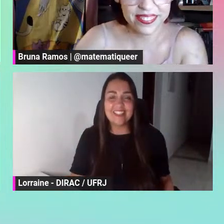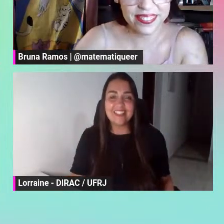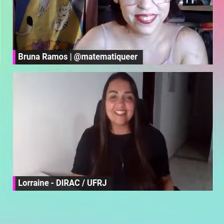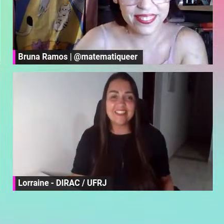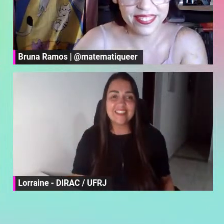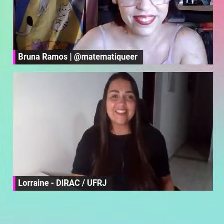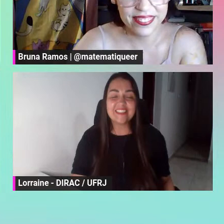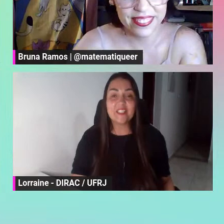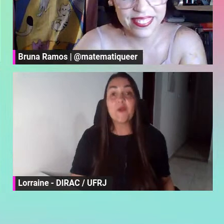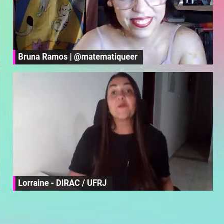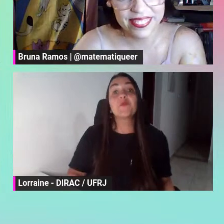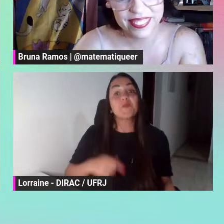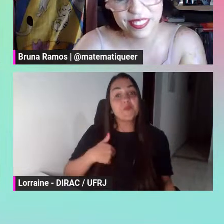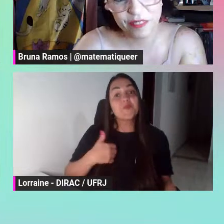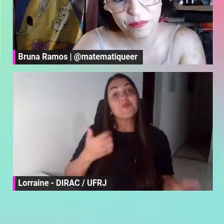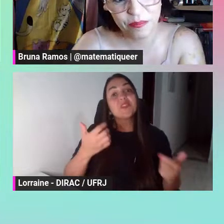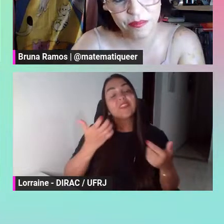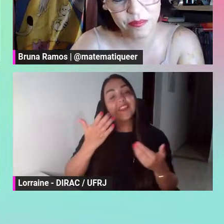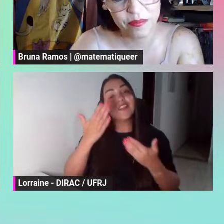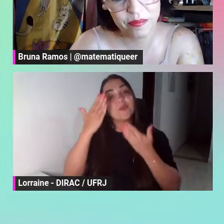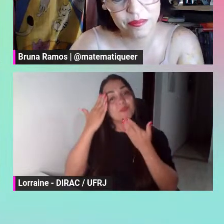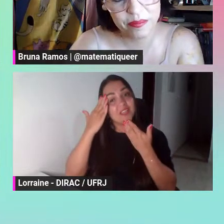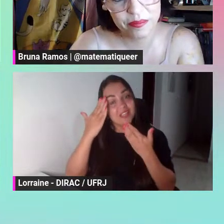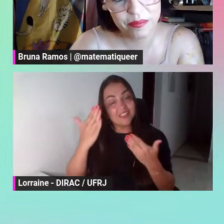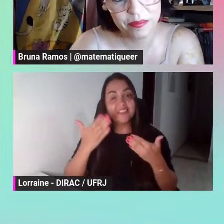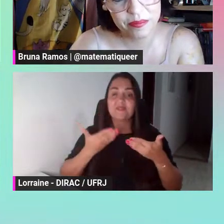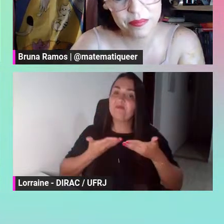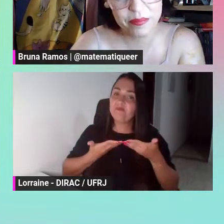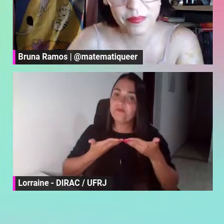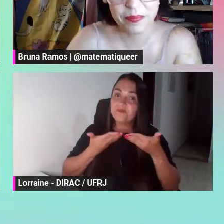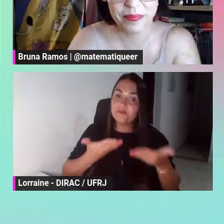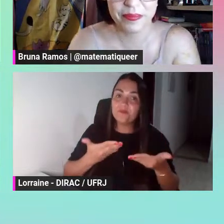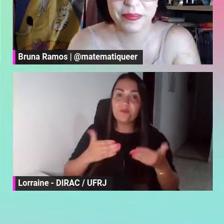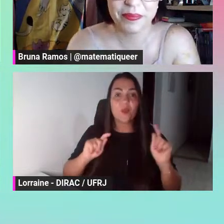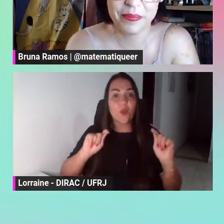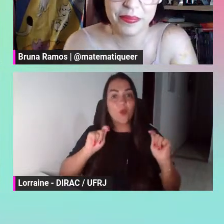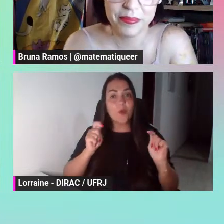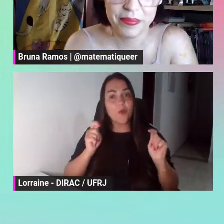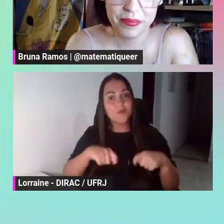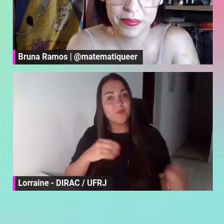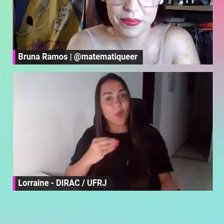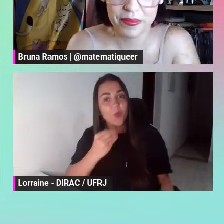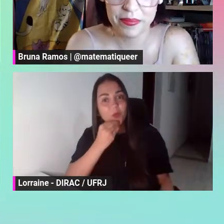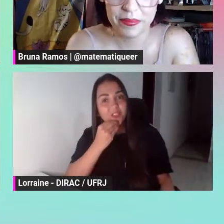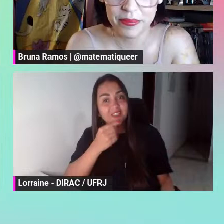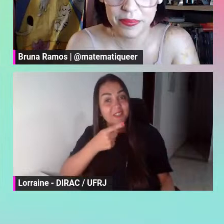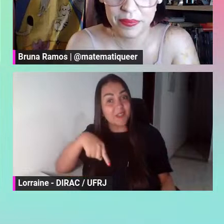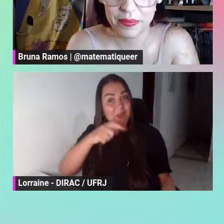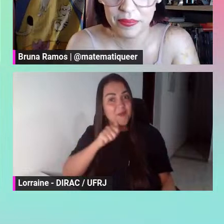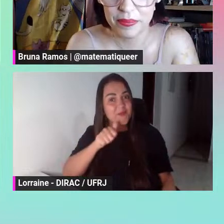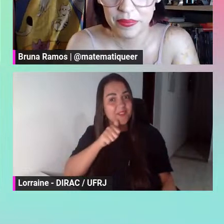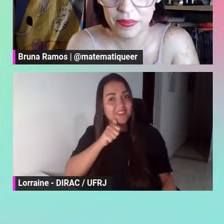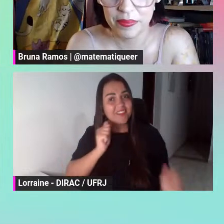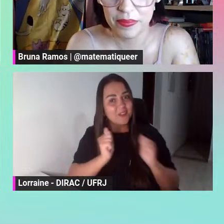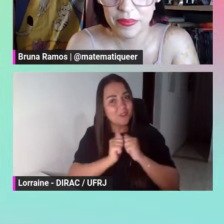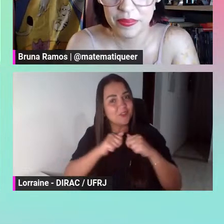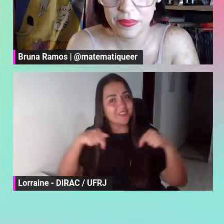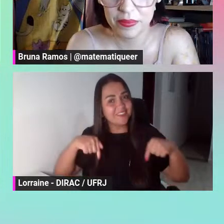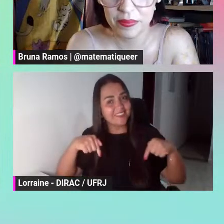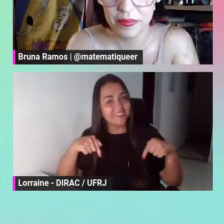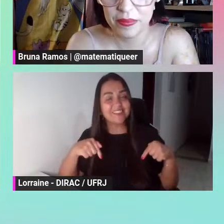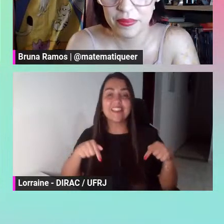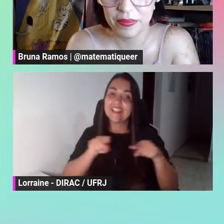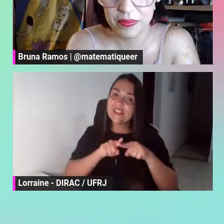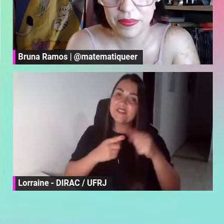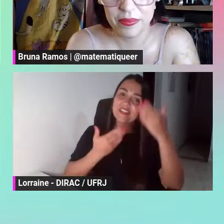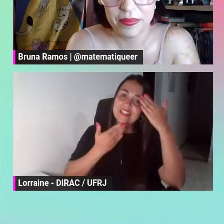Eu quero agradecer pelo convite, pela possibilidade de estarmos juntas. e pelas minhas